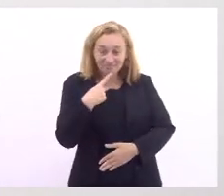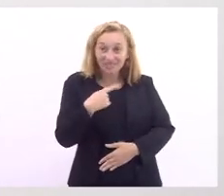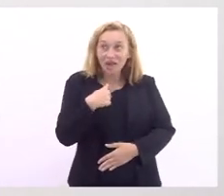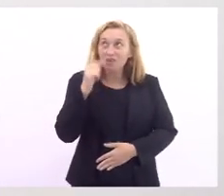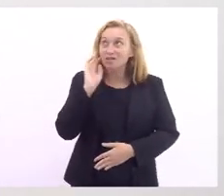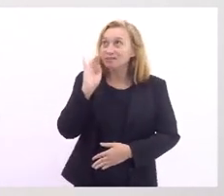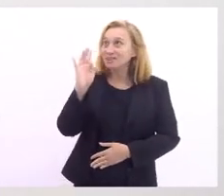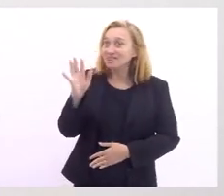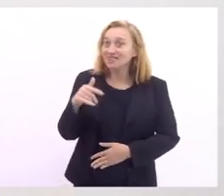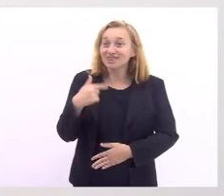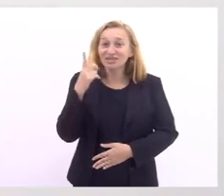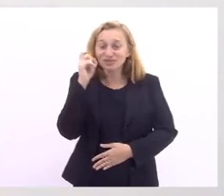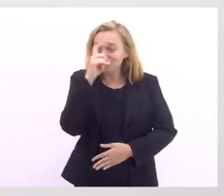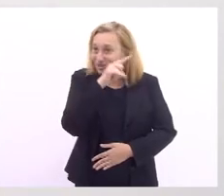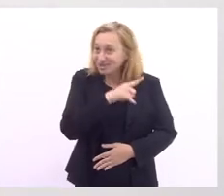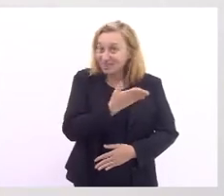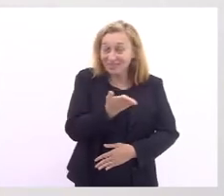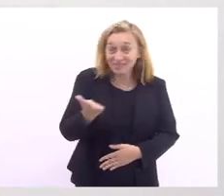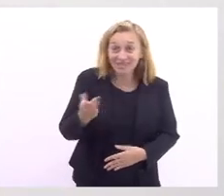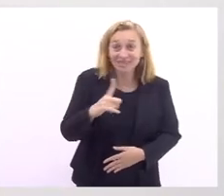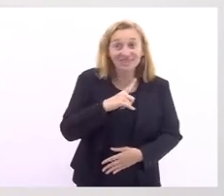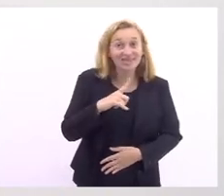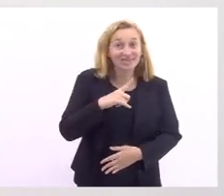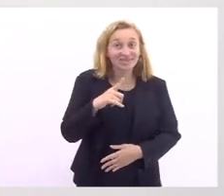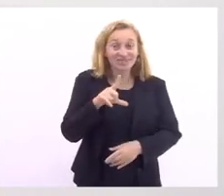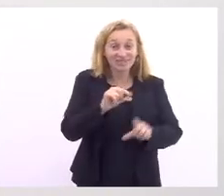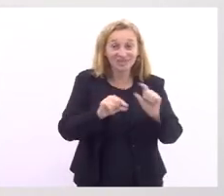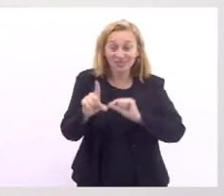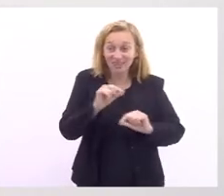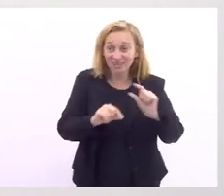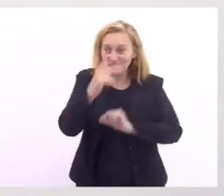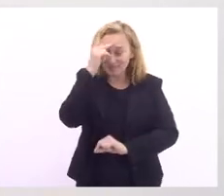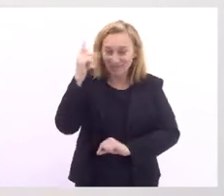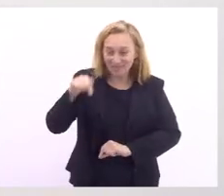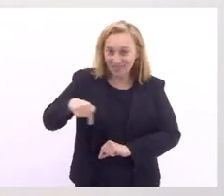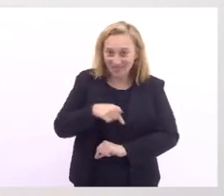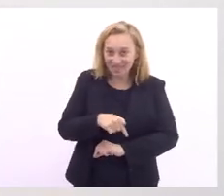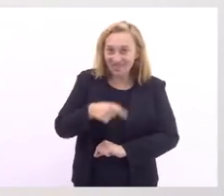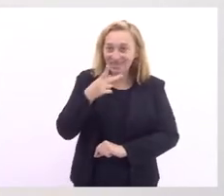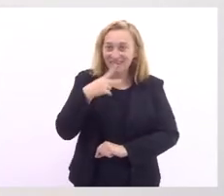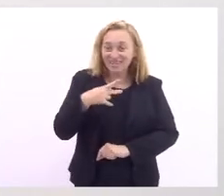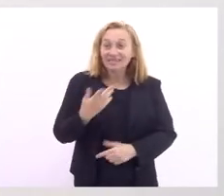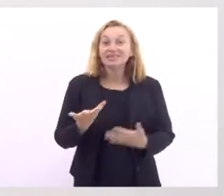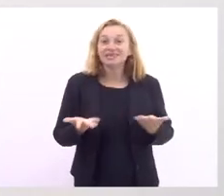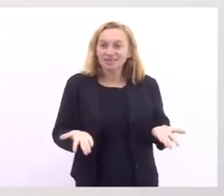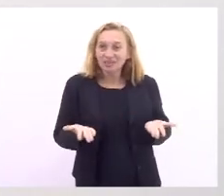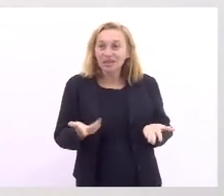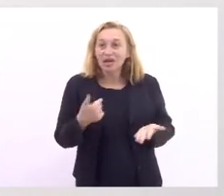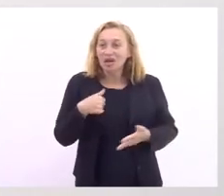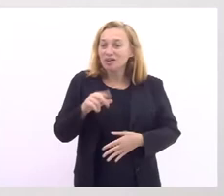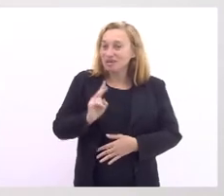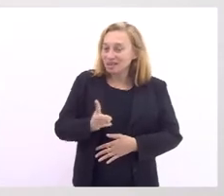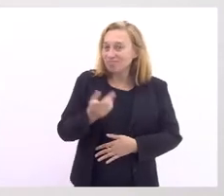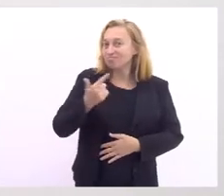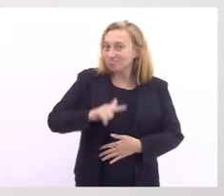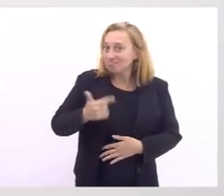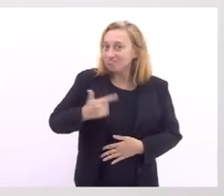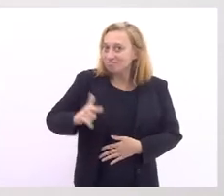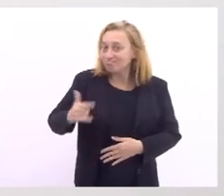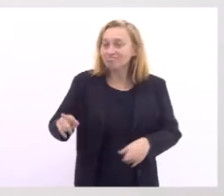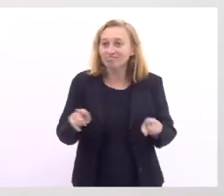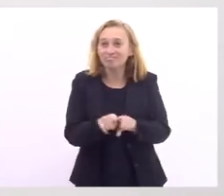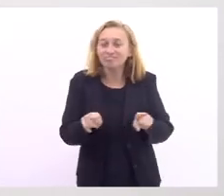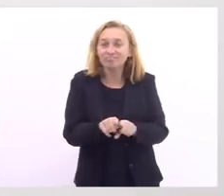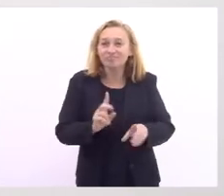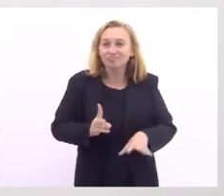Eu imagino a dificuldade que vocês tiveram e selecionar pessoas para estar aqui falando né e eu sempre repito também